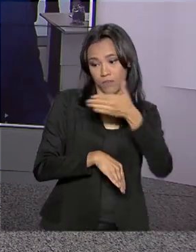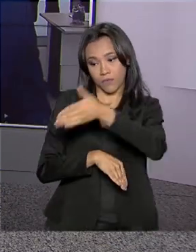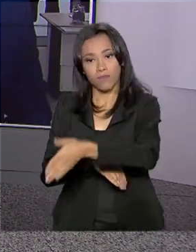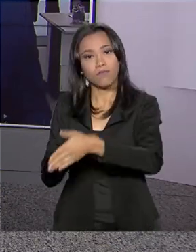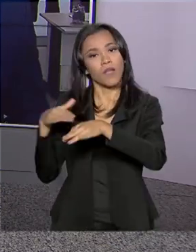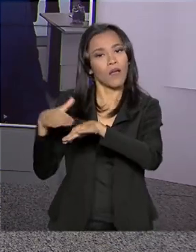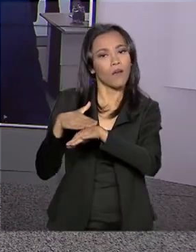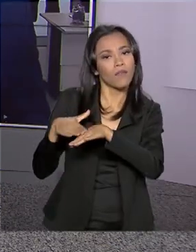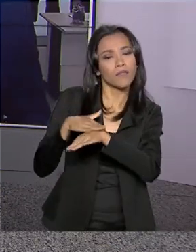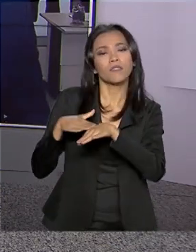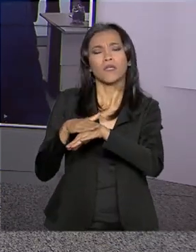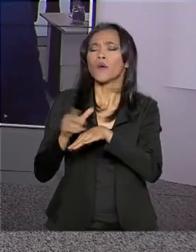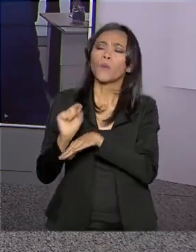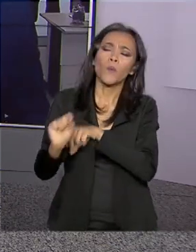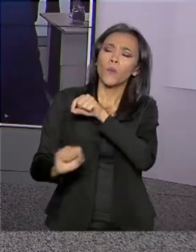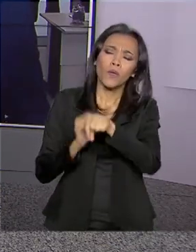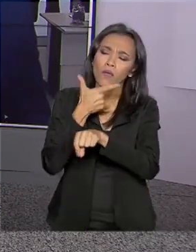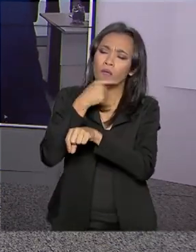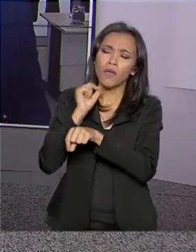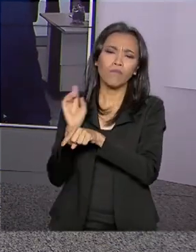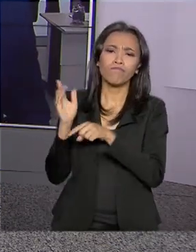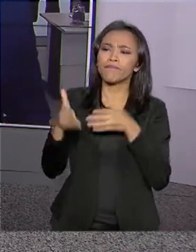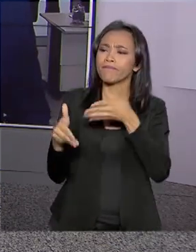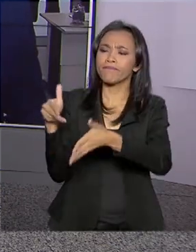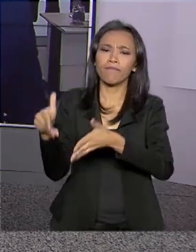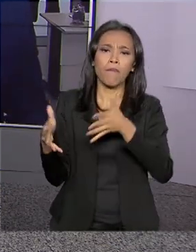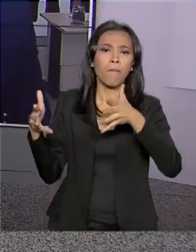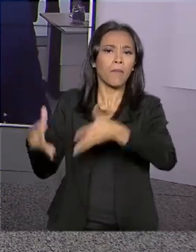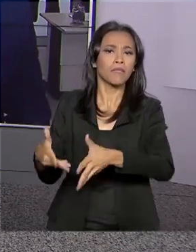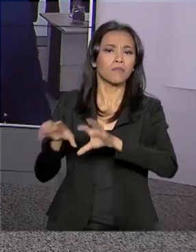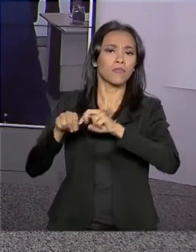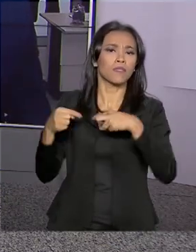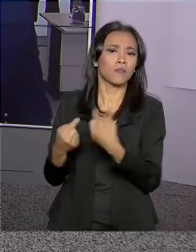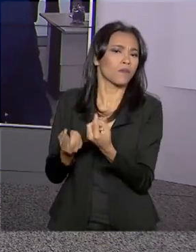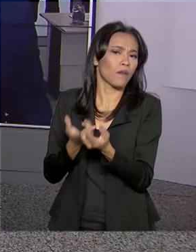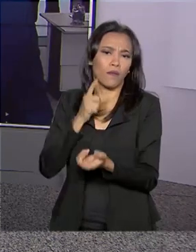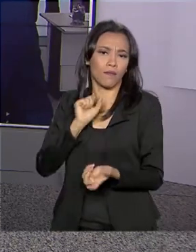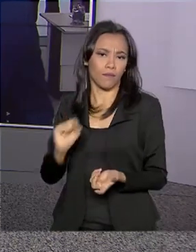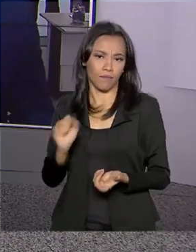castilho o lar marcelo quem é que participa dessa reunião bom dia pra você